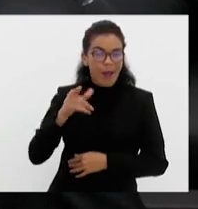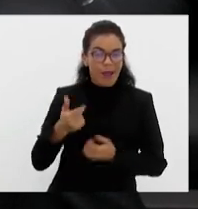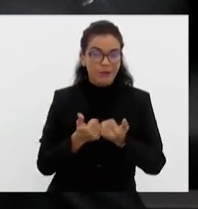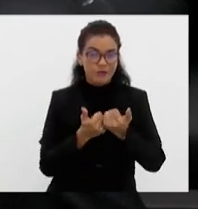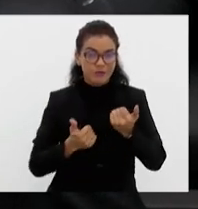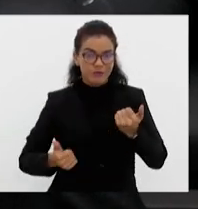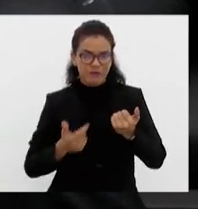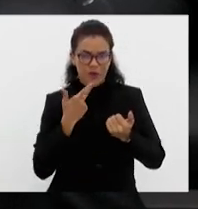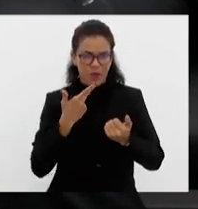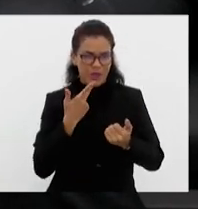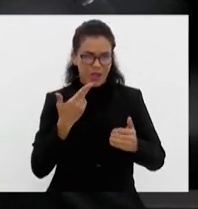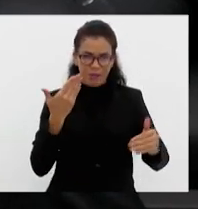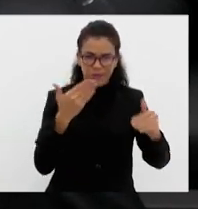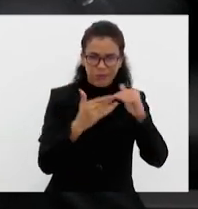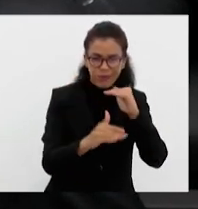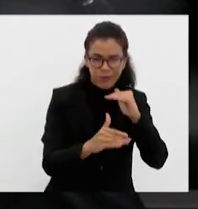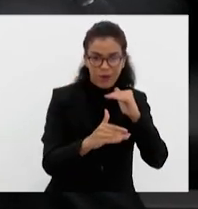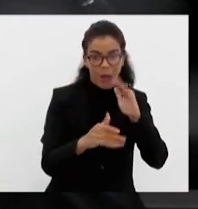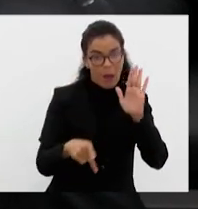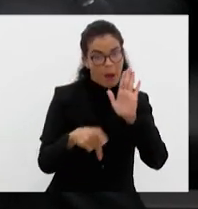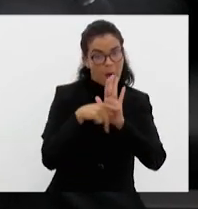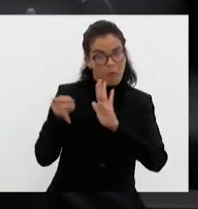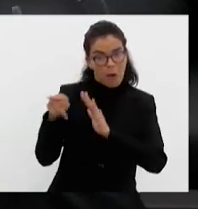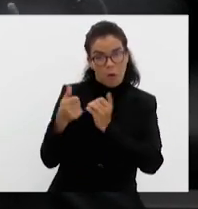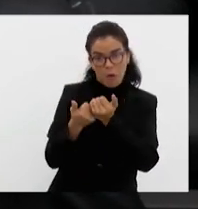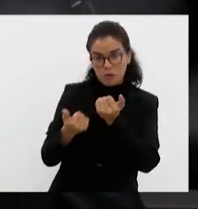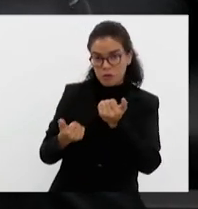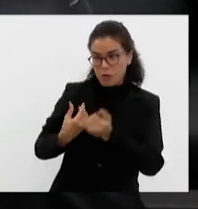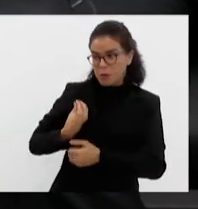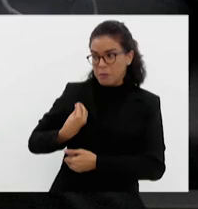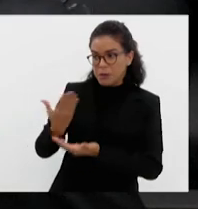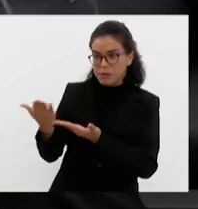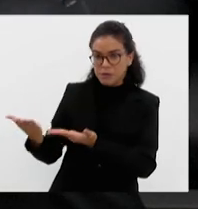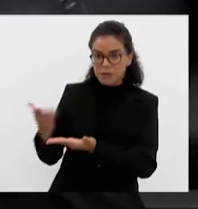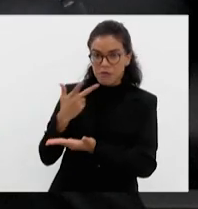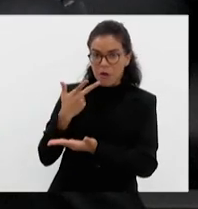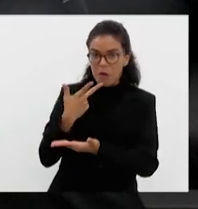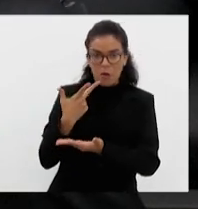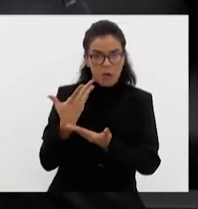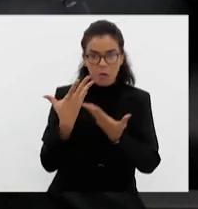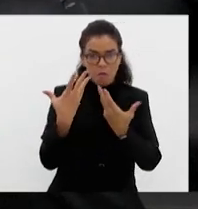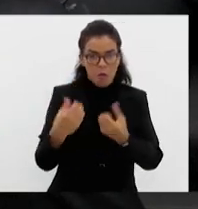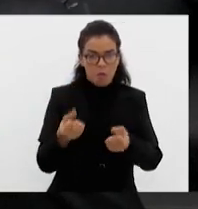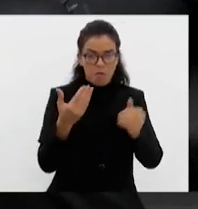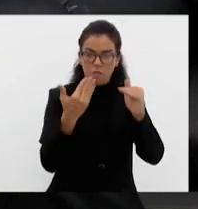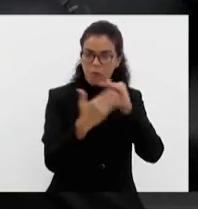está rejeitando. A própria assessoria do deputado Filipinho que está aqui. Pois é, está dizendo que está rejeitando.